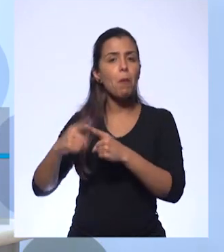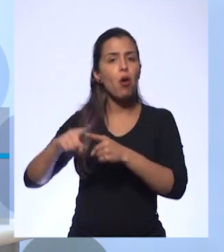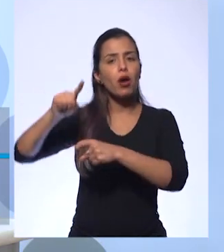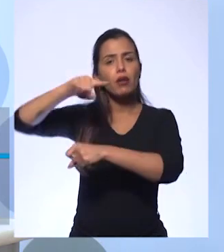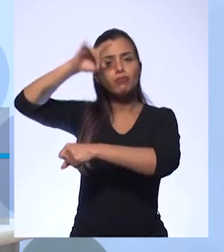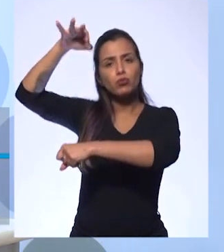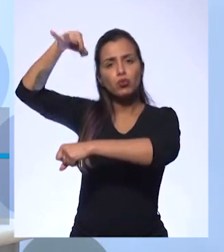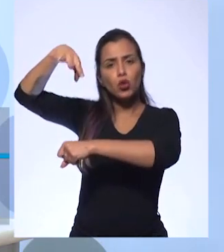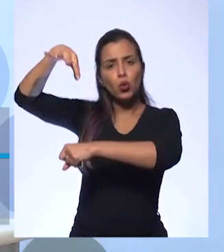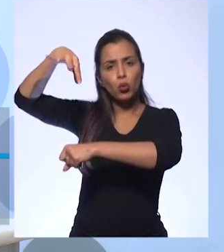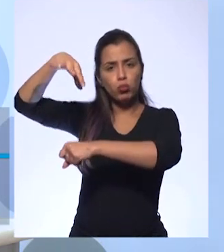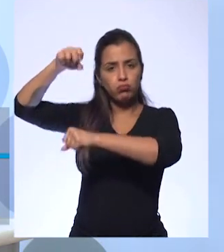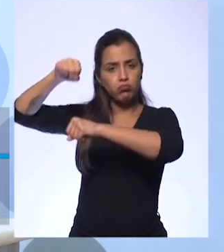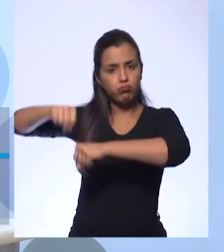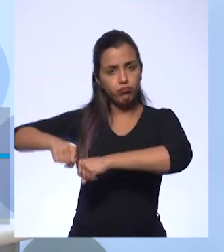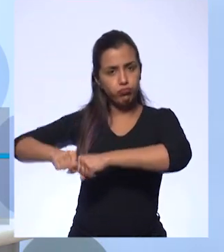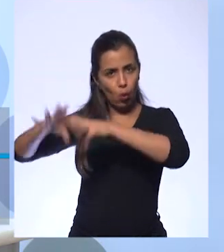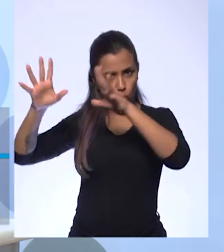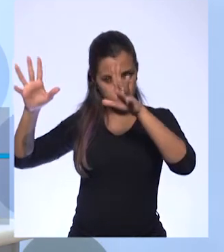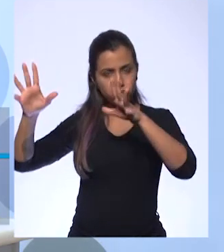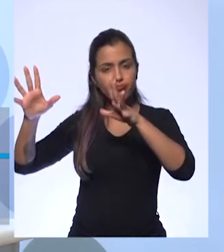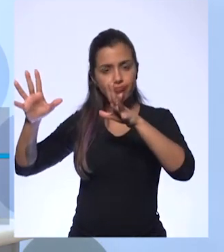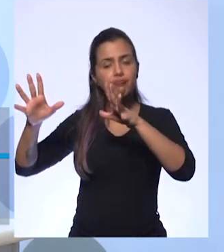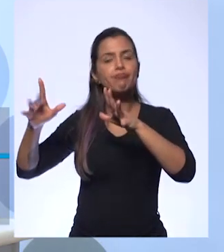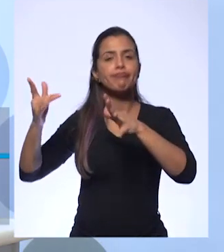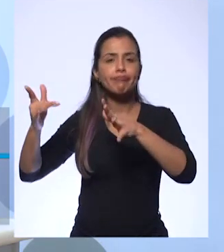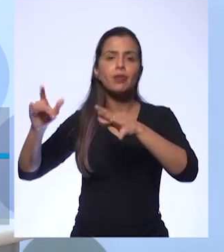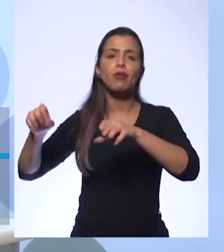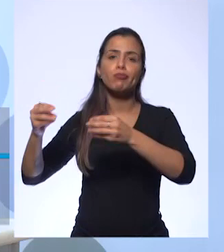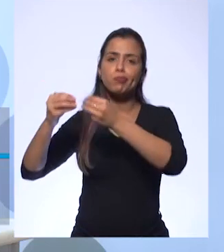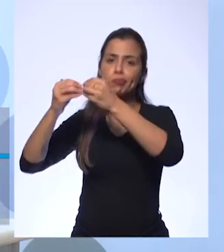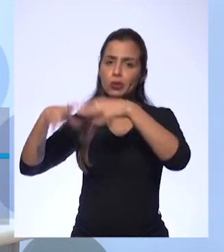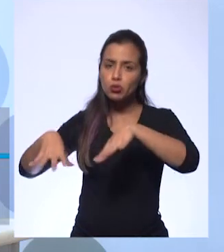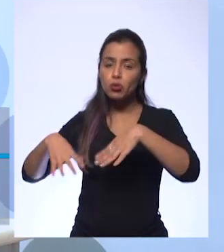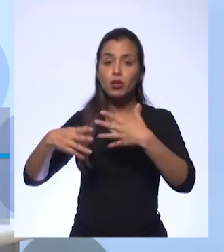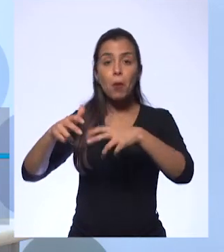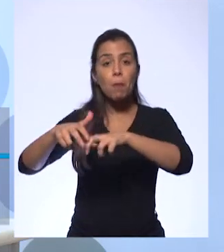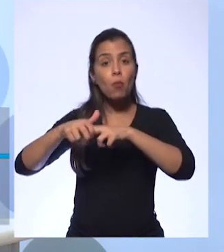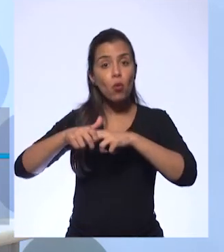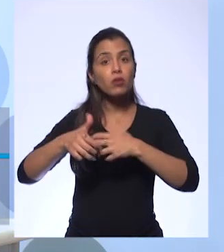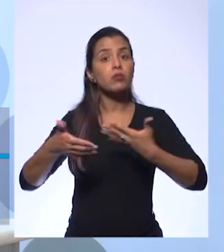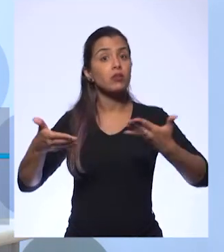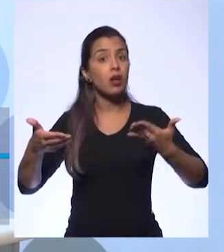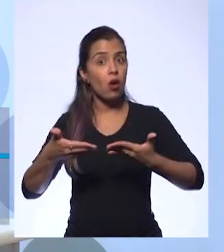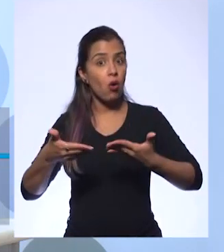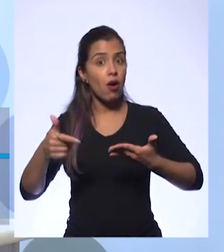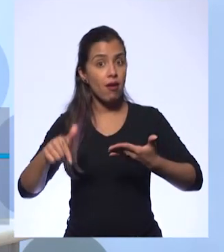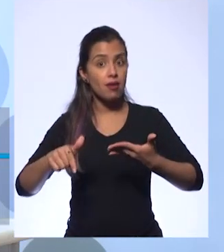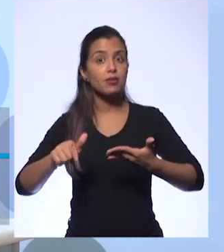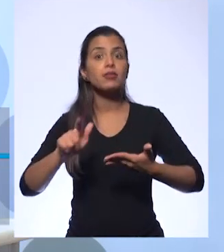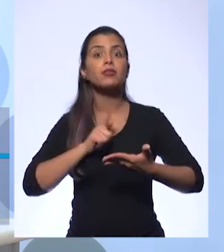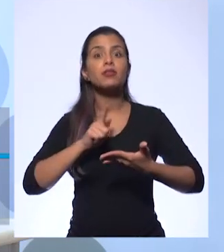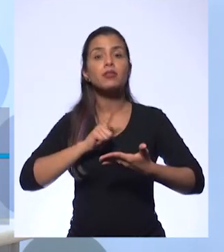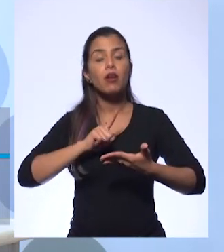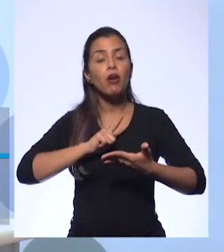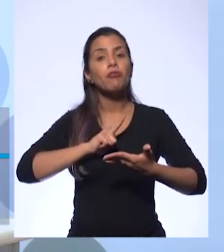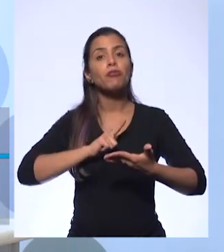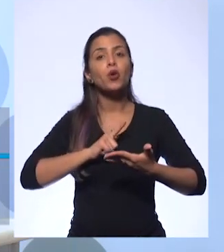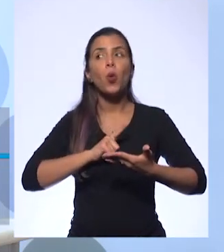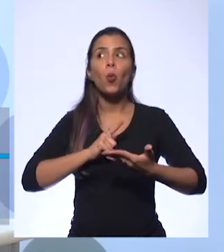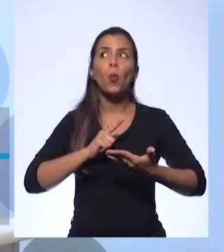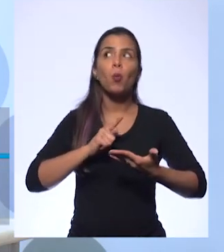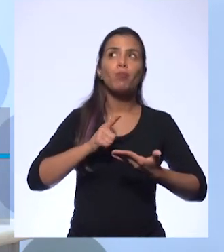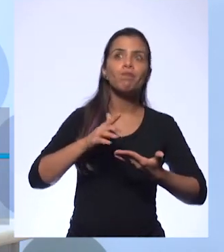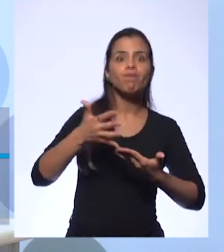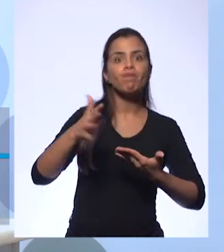tanto dos aliados como do eixo. Então, essa projeção europeia fez com que, né, saísse um pouco da